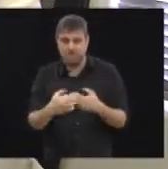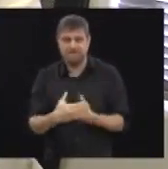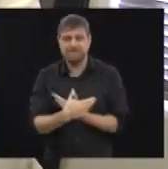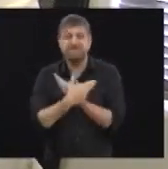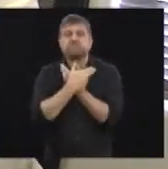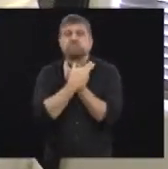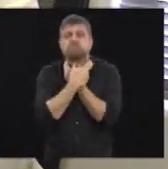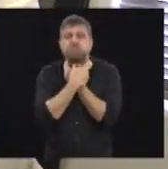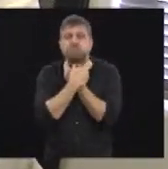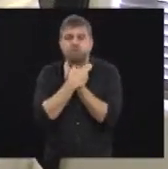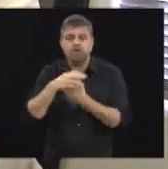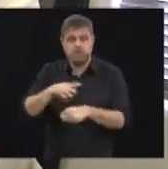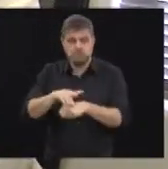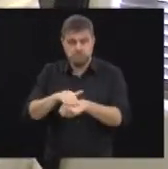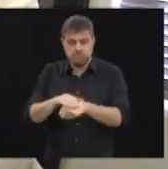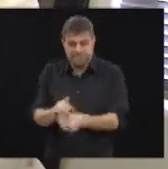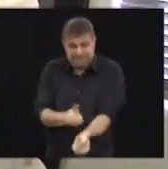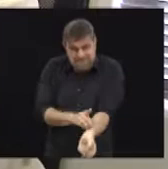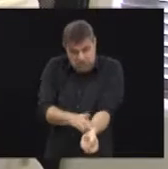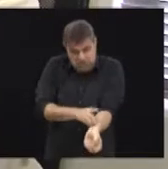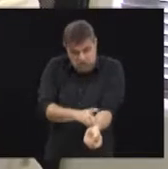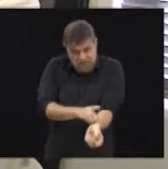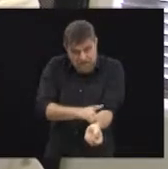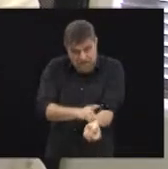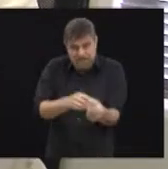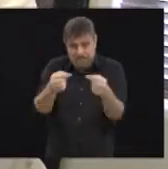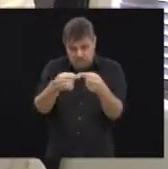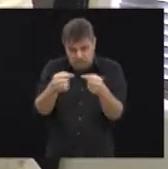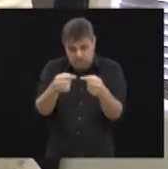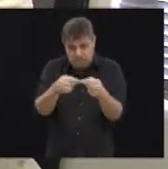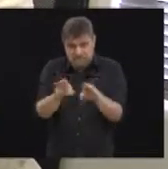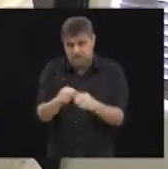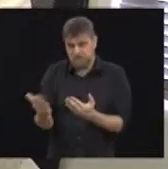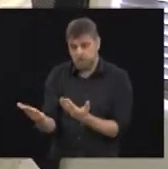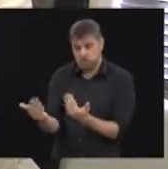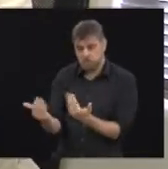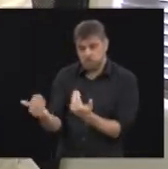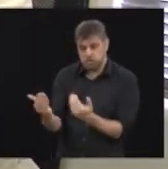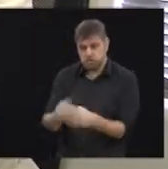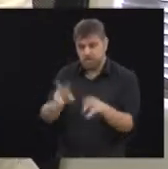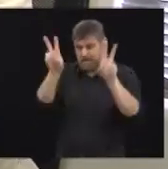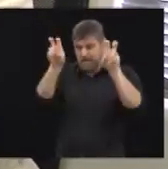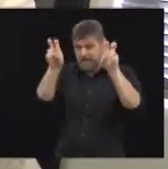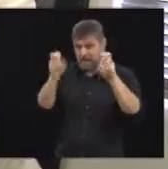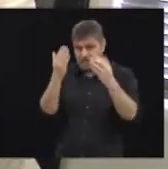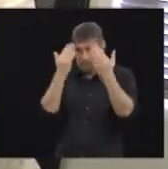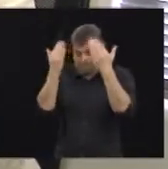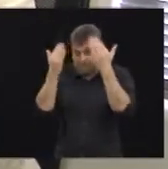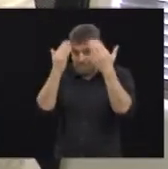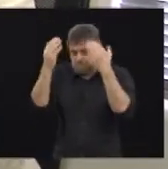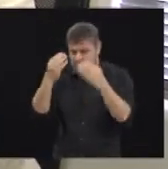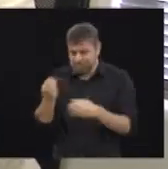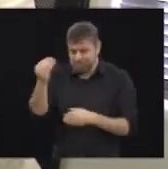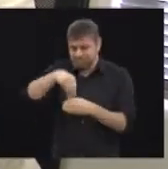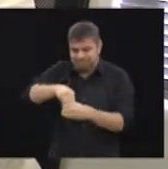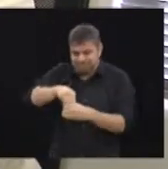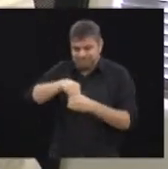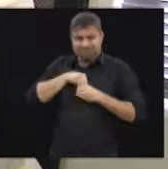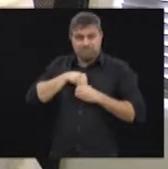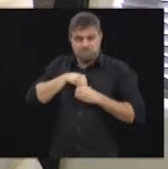de tireoide e diabetes. No jovem está muito ligado a essa questão psicossomática.